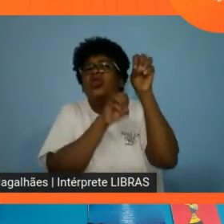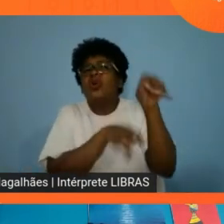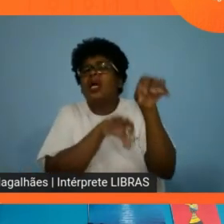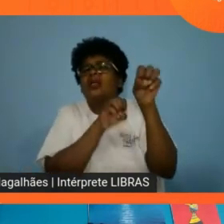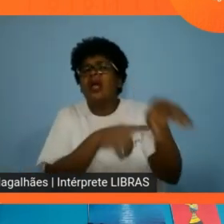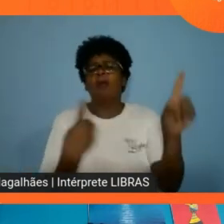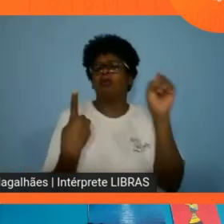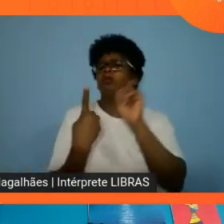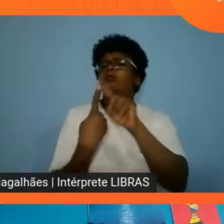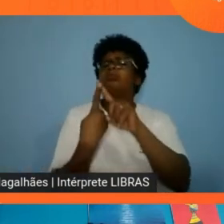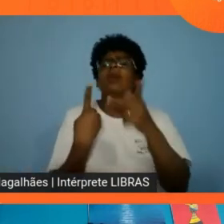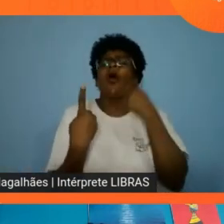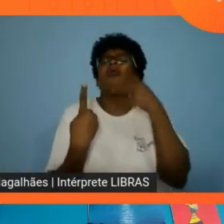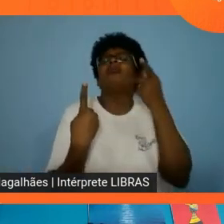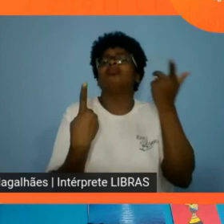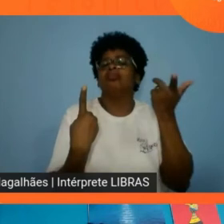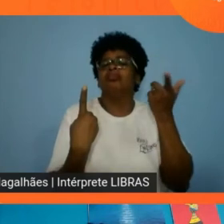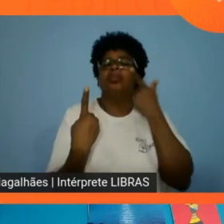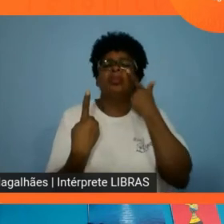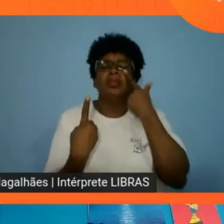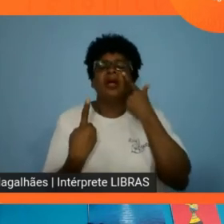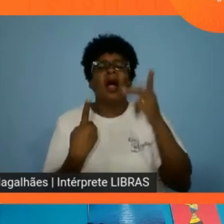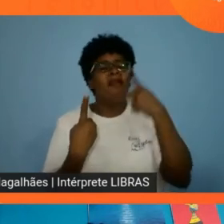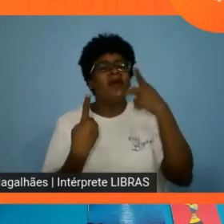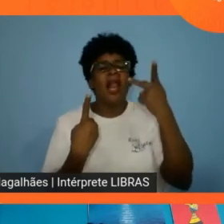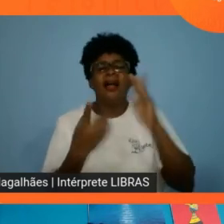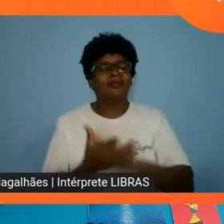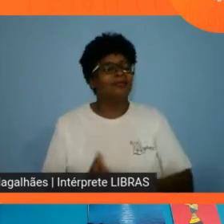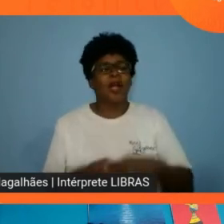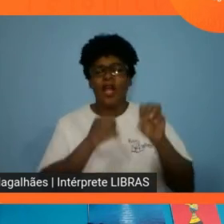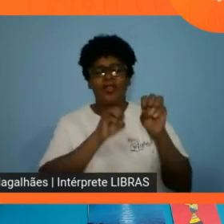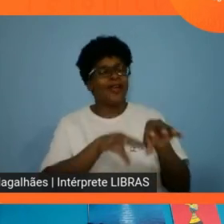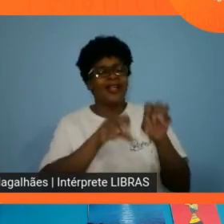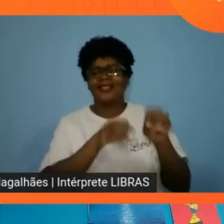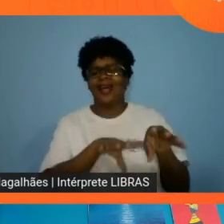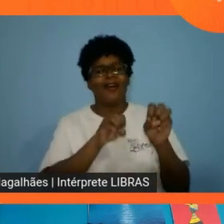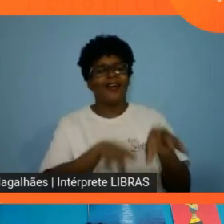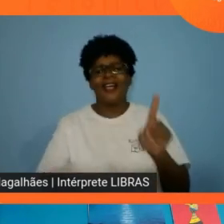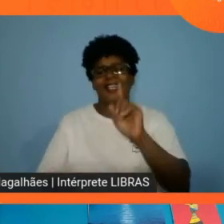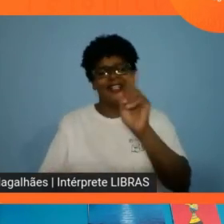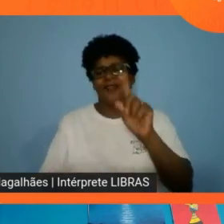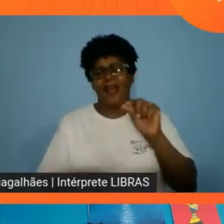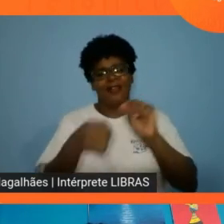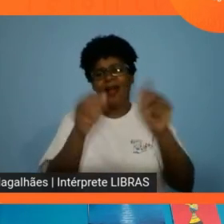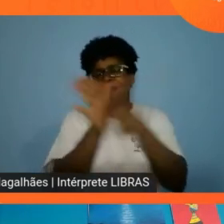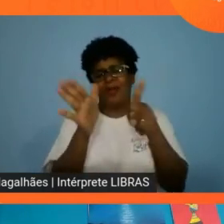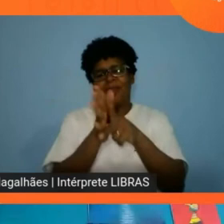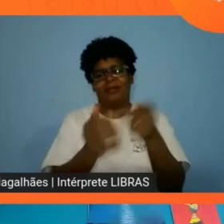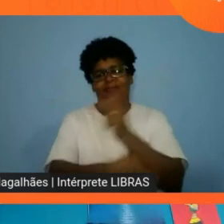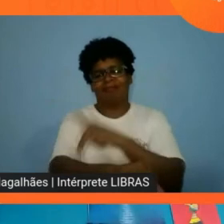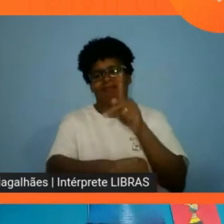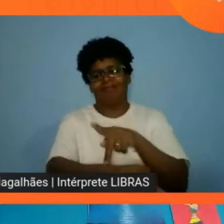e queria falar um pouco da educação que não é acadêmica, da educação que é